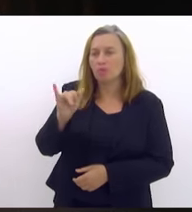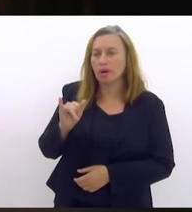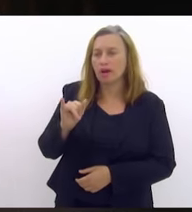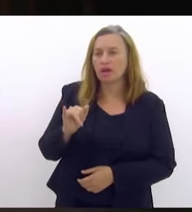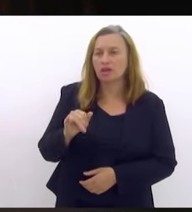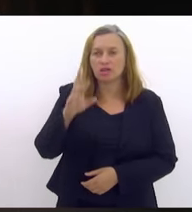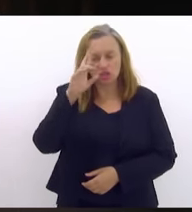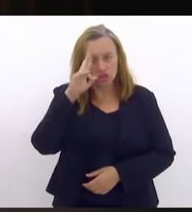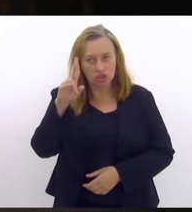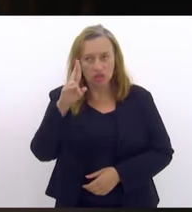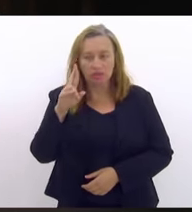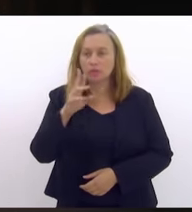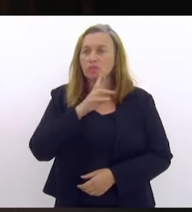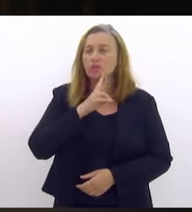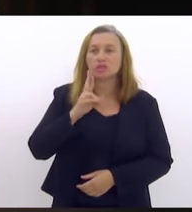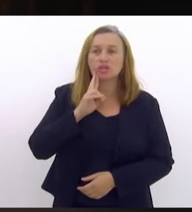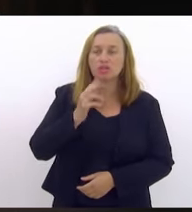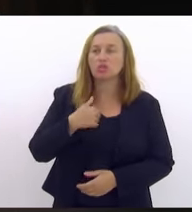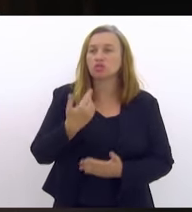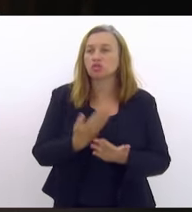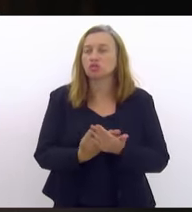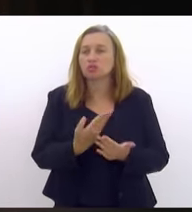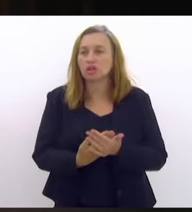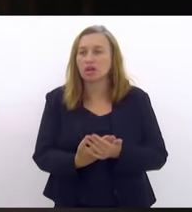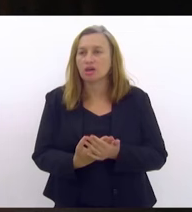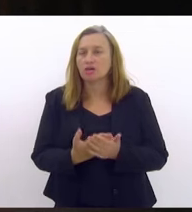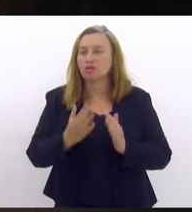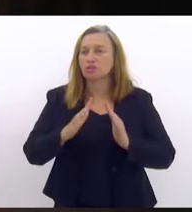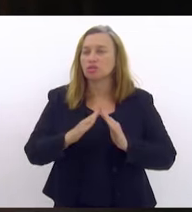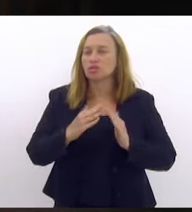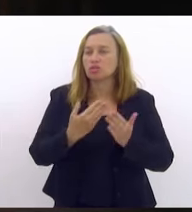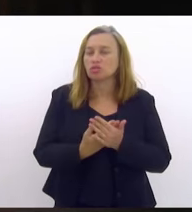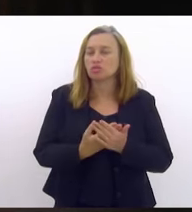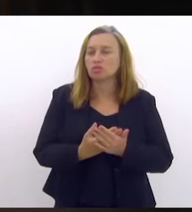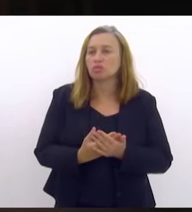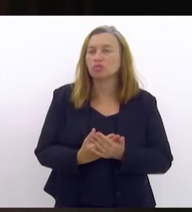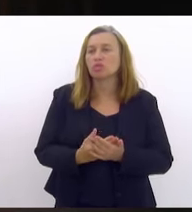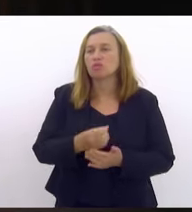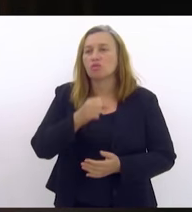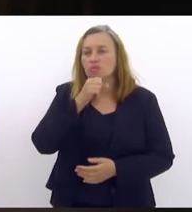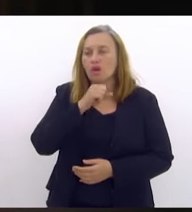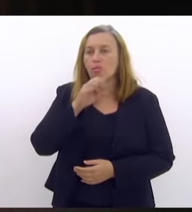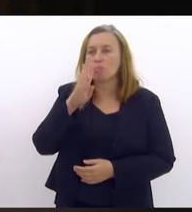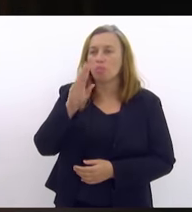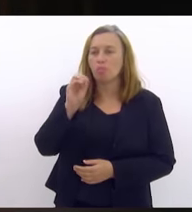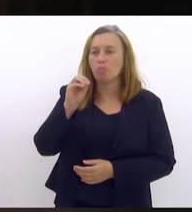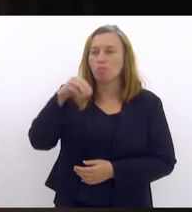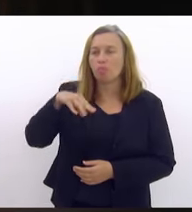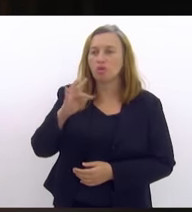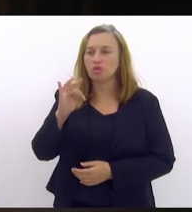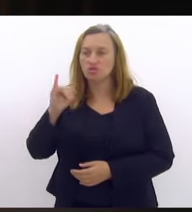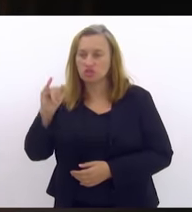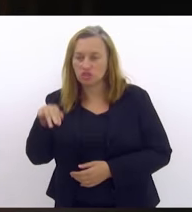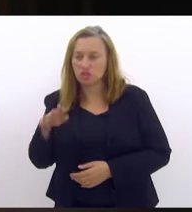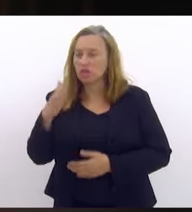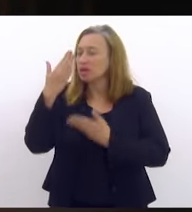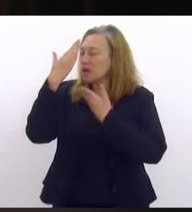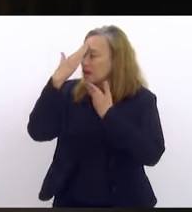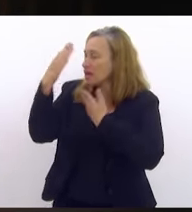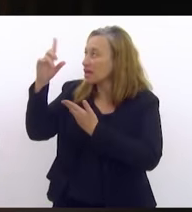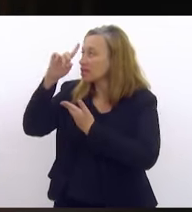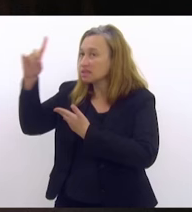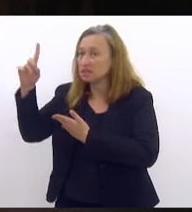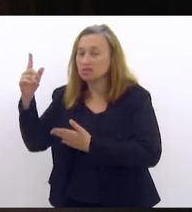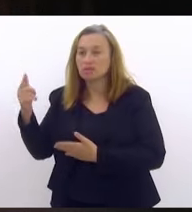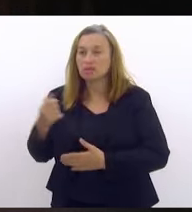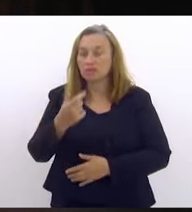ali em Muriqui, né? Estava no colégio Monte Belo Bondim. Consegui, na graça de Deus, me